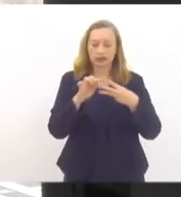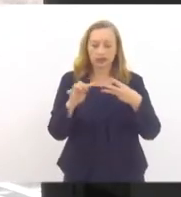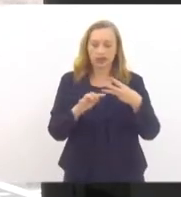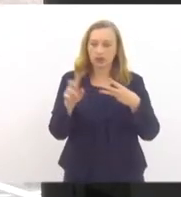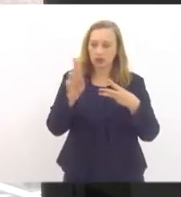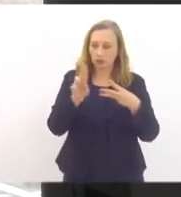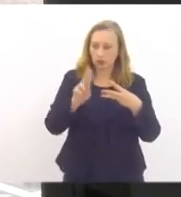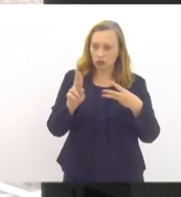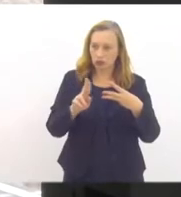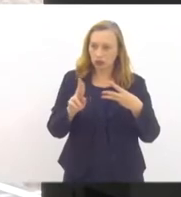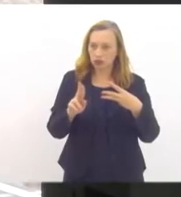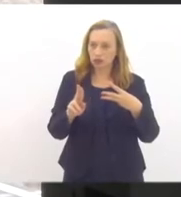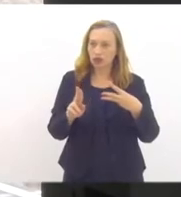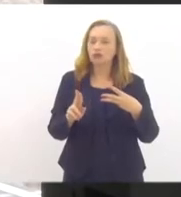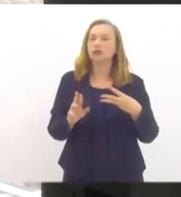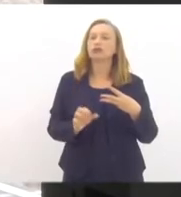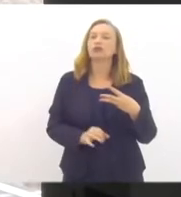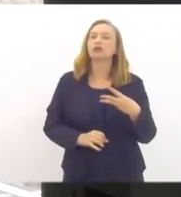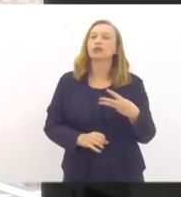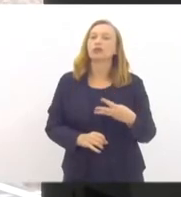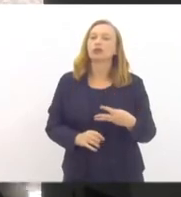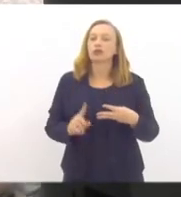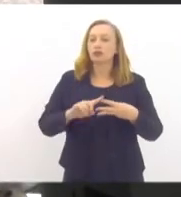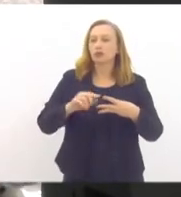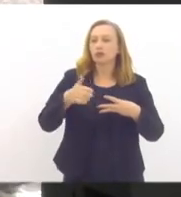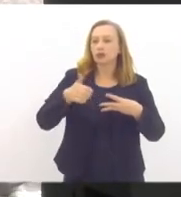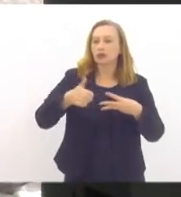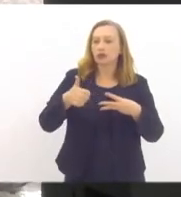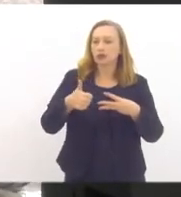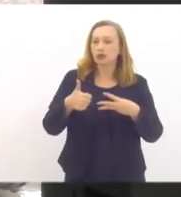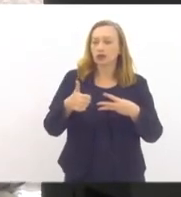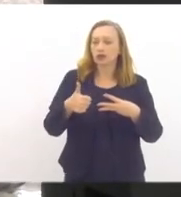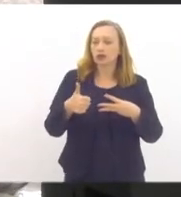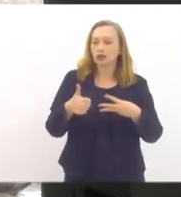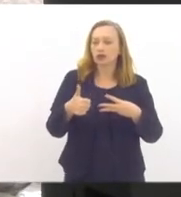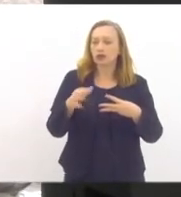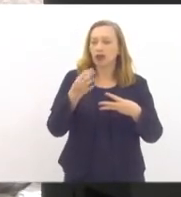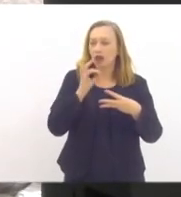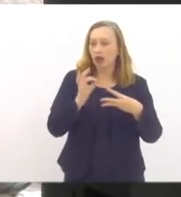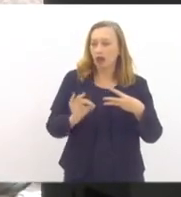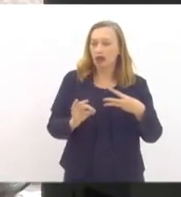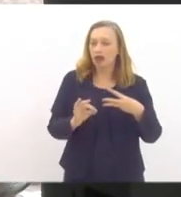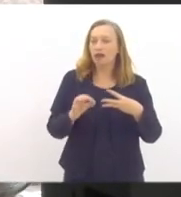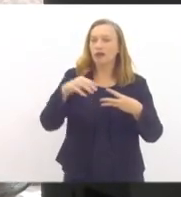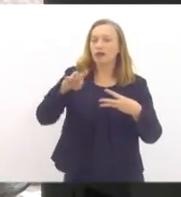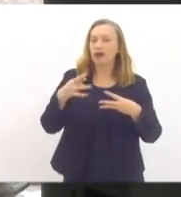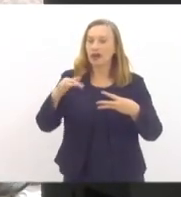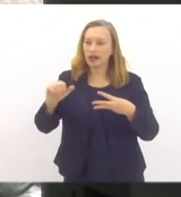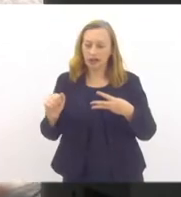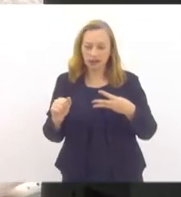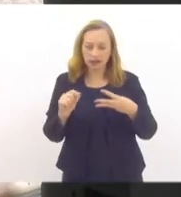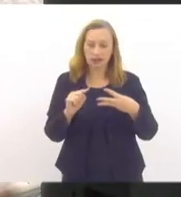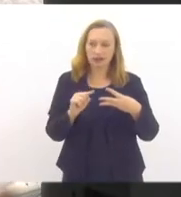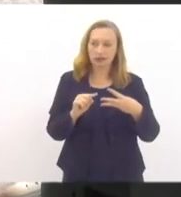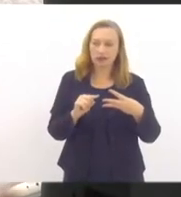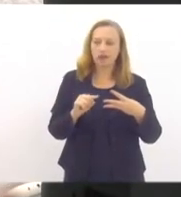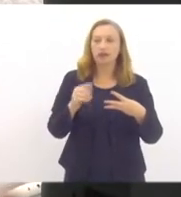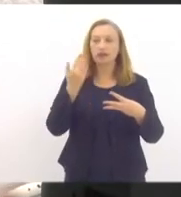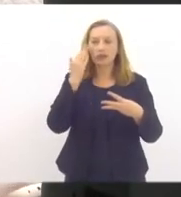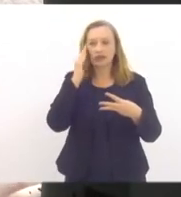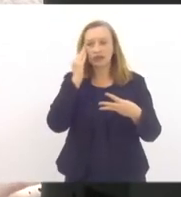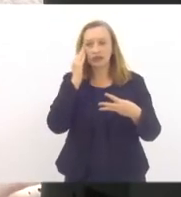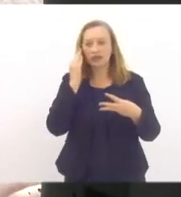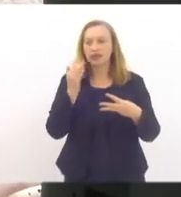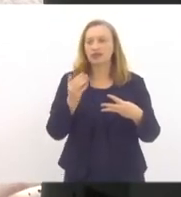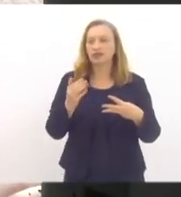são nomes institucionalmente definidos. O primeiro deles foi, sem muitas delongas, a Mariana da Conceição de Andrade, por entender também